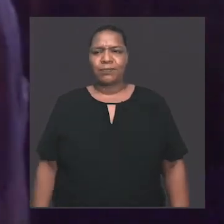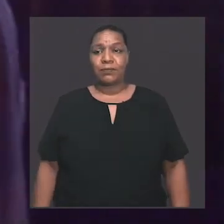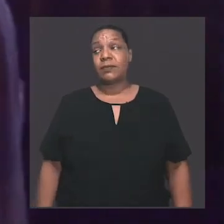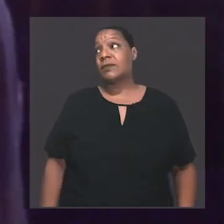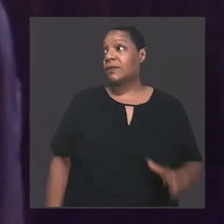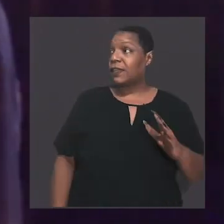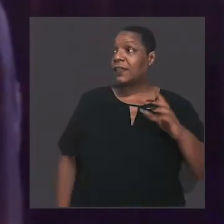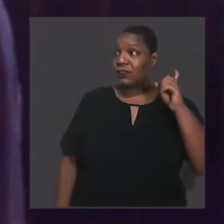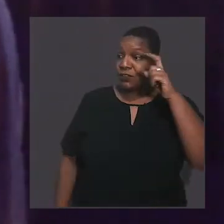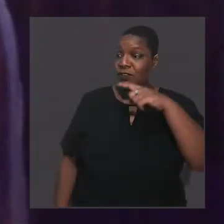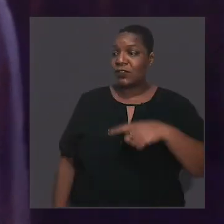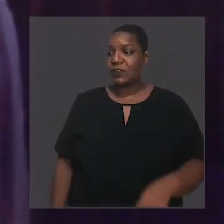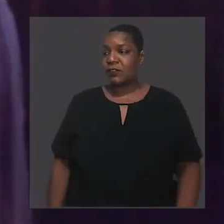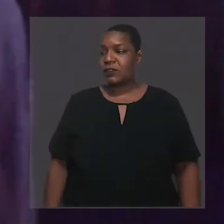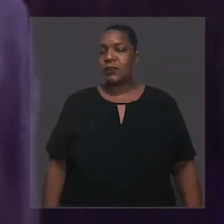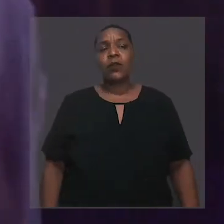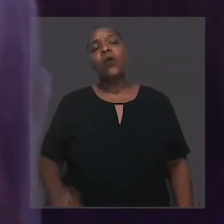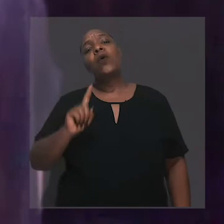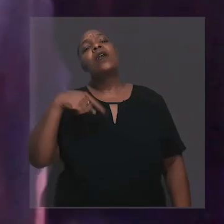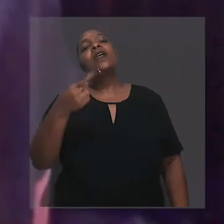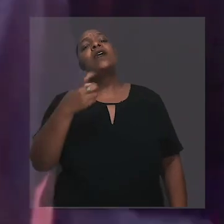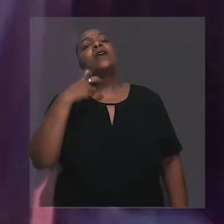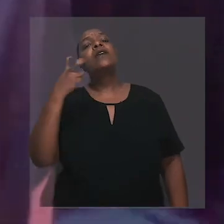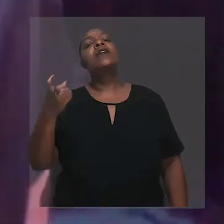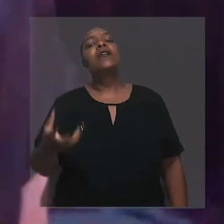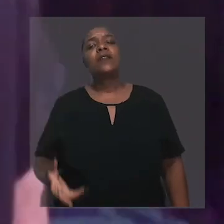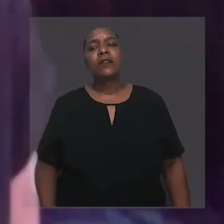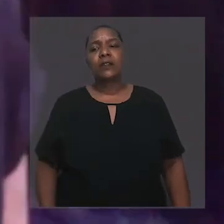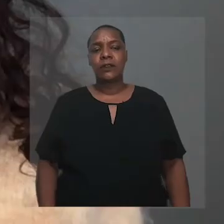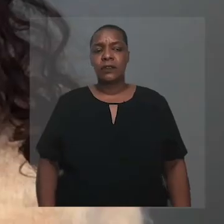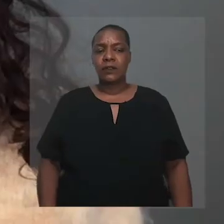Tipo... É difícil pra mim falar as coisas. Que viria depois do seu grito?